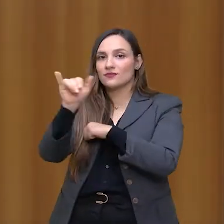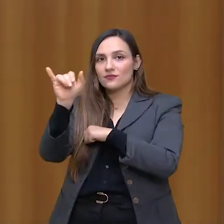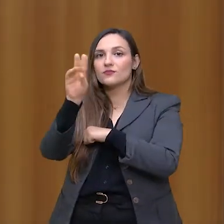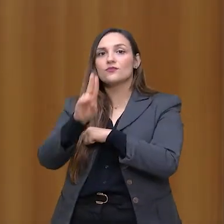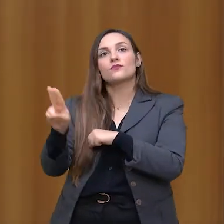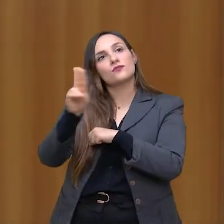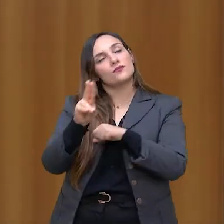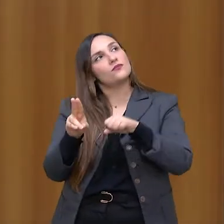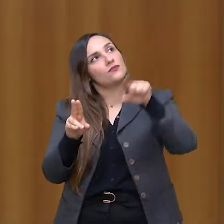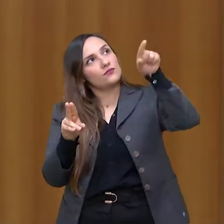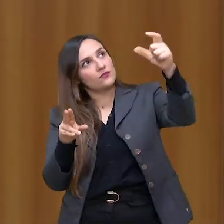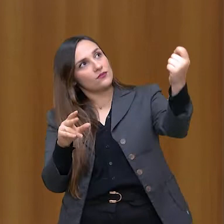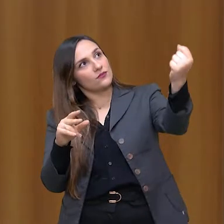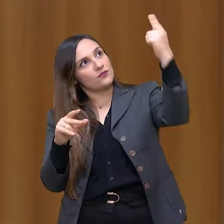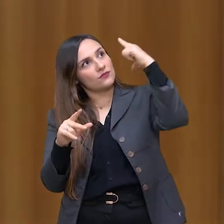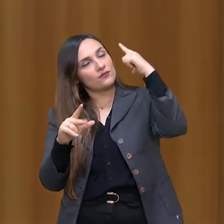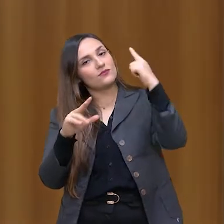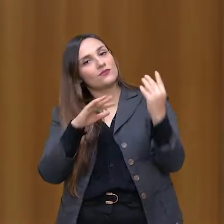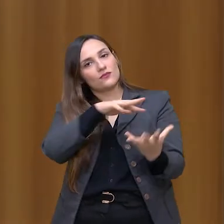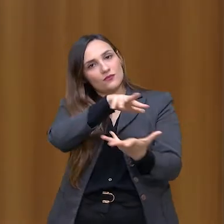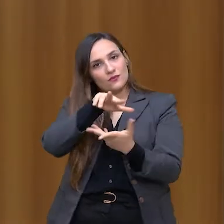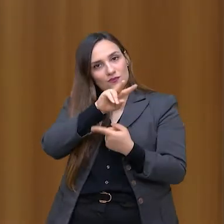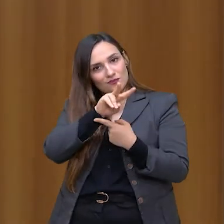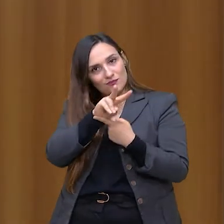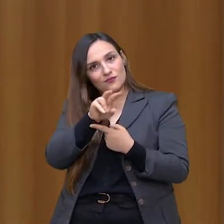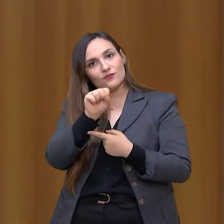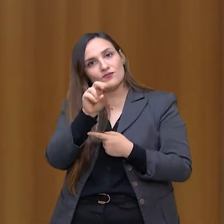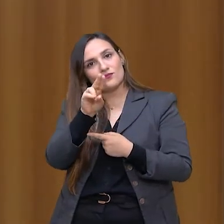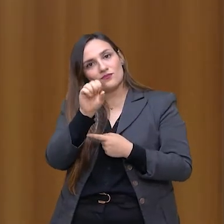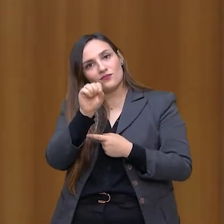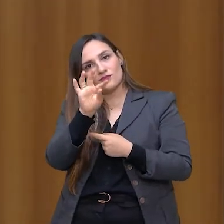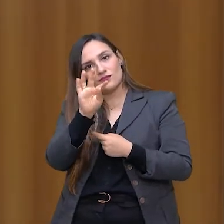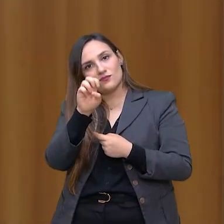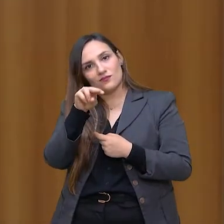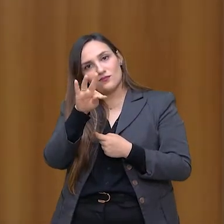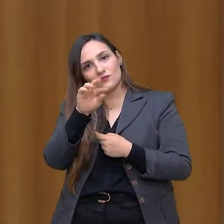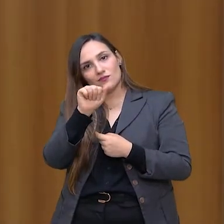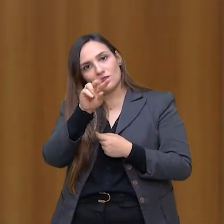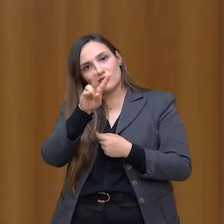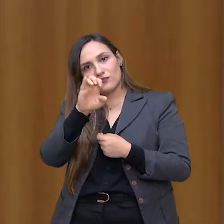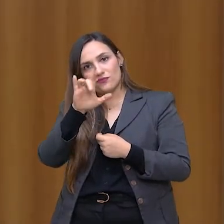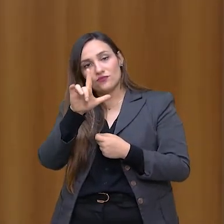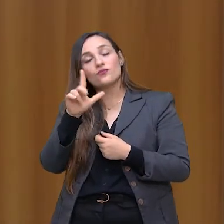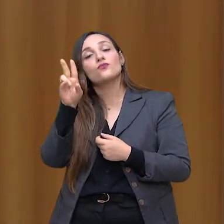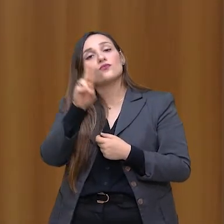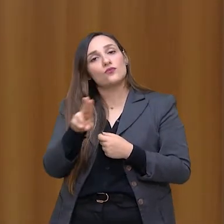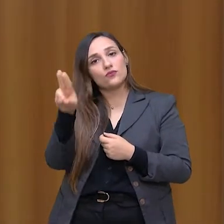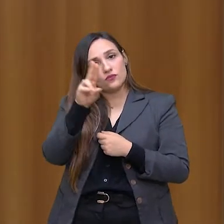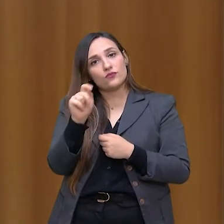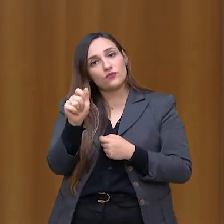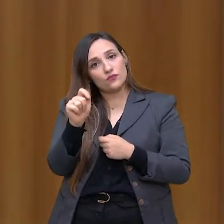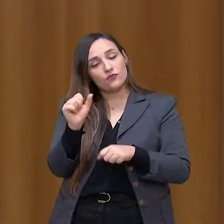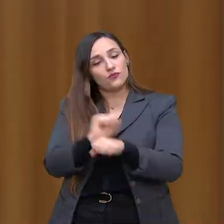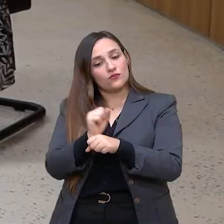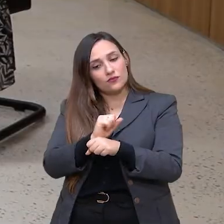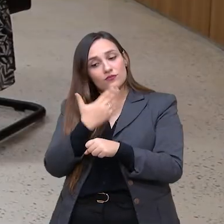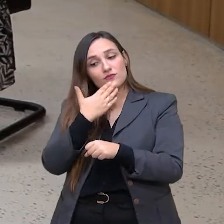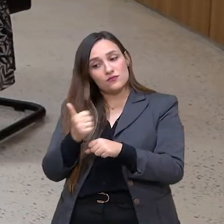mas produzida pelo sol, né? Então, mais sustentável. A questão dos veículos, cada vez mais melhorar a